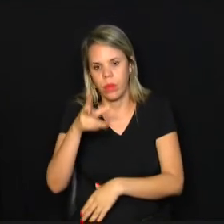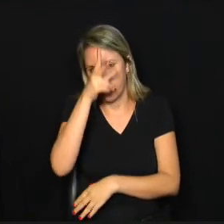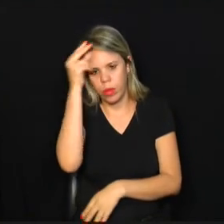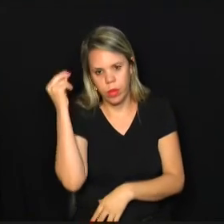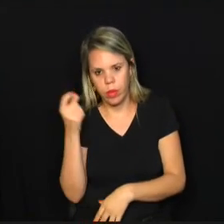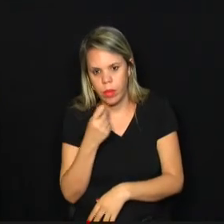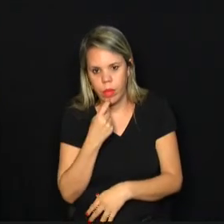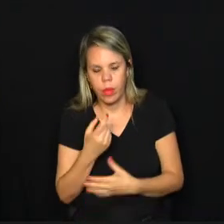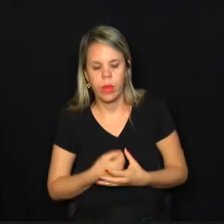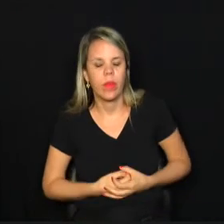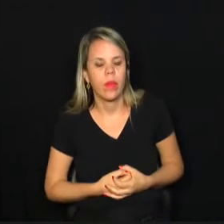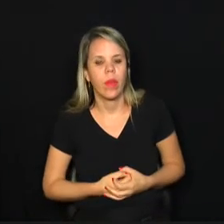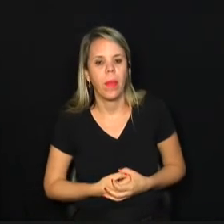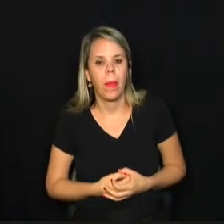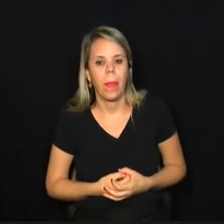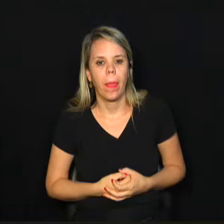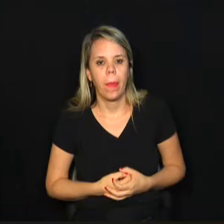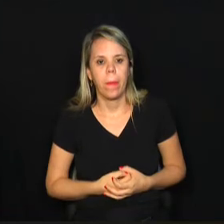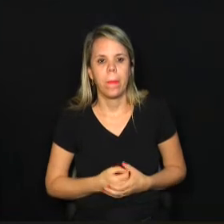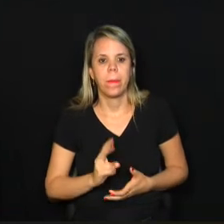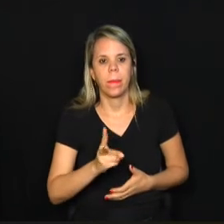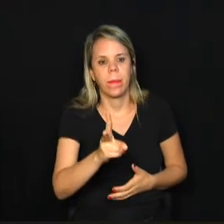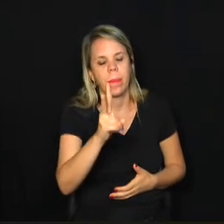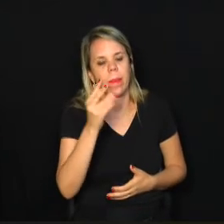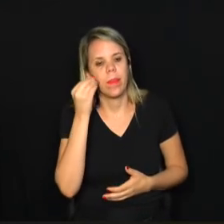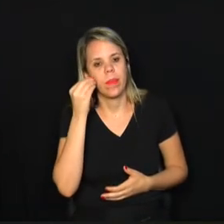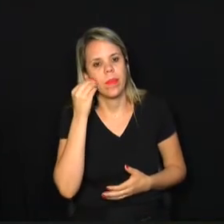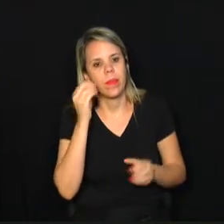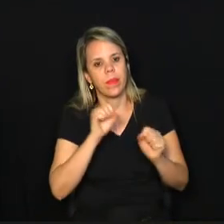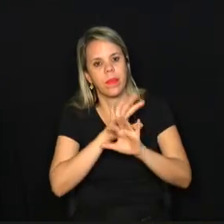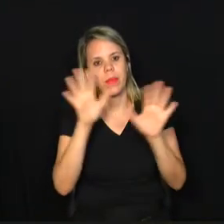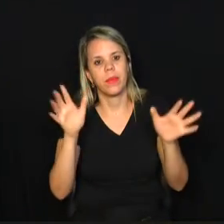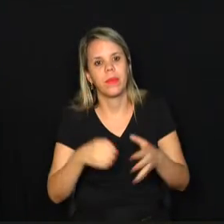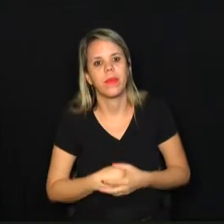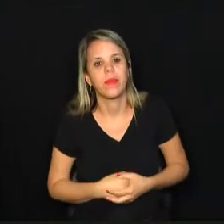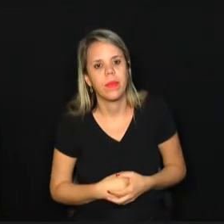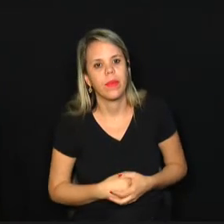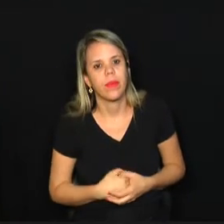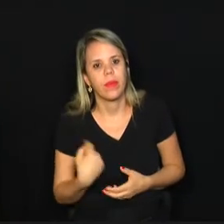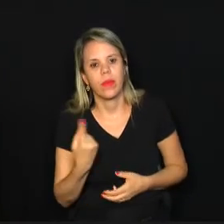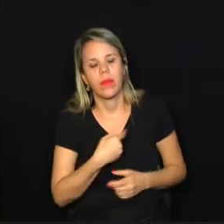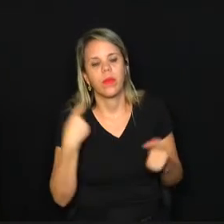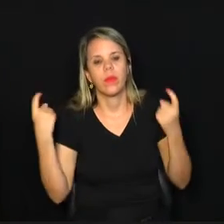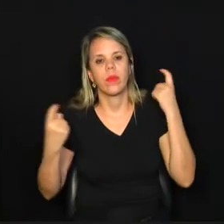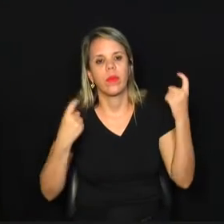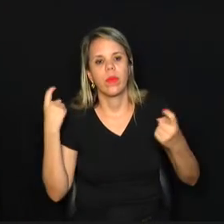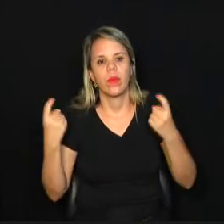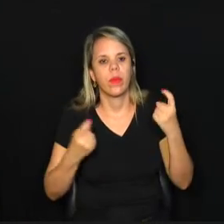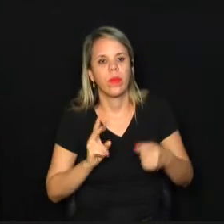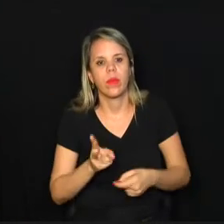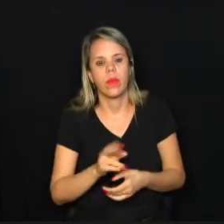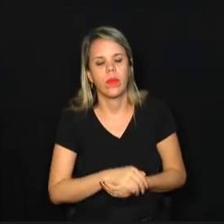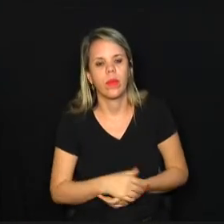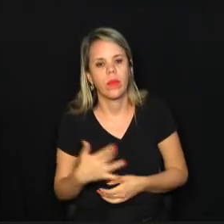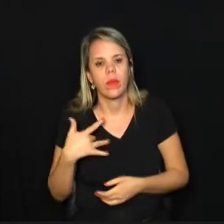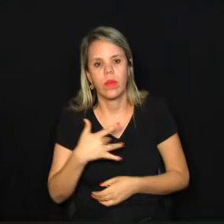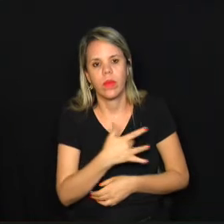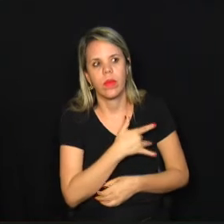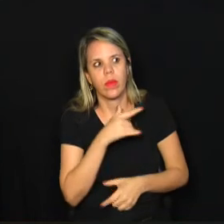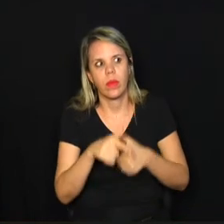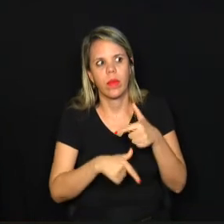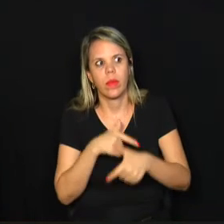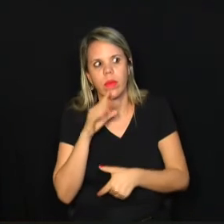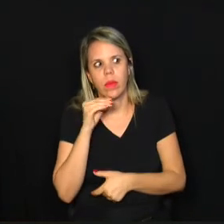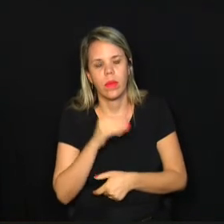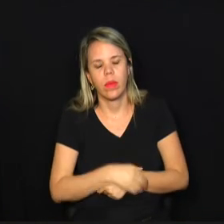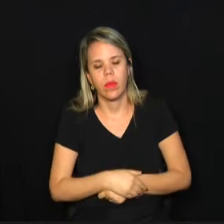de Campinas, seguindo tentar deixar bem claro que é uma nossa preocupação constante a saúde dos